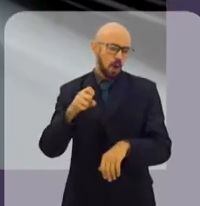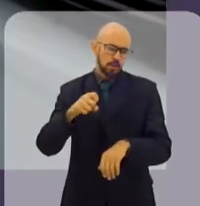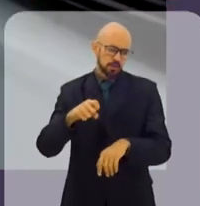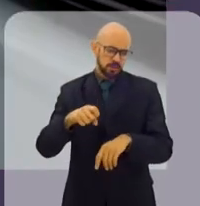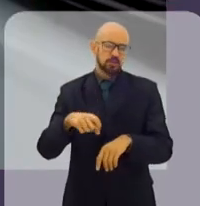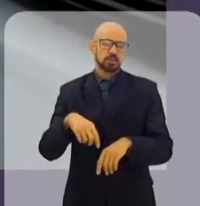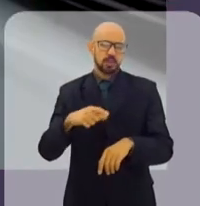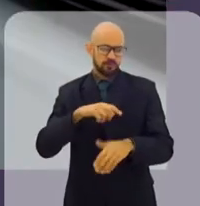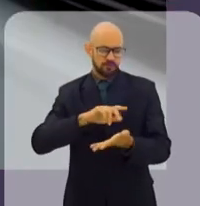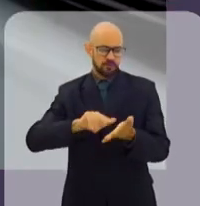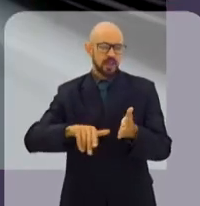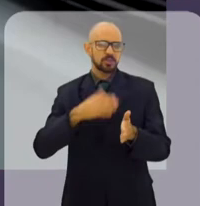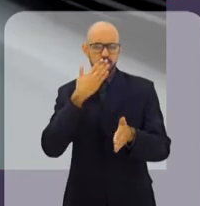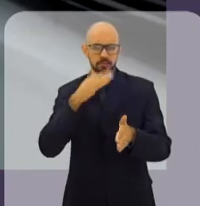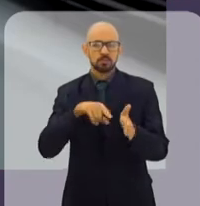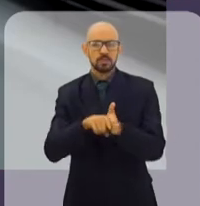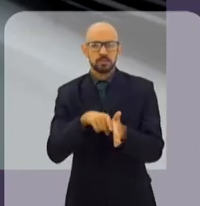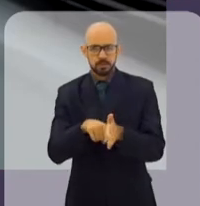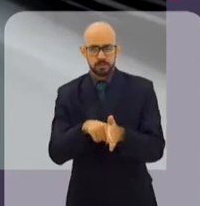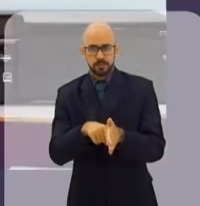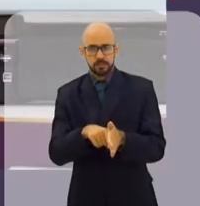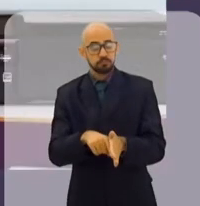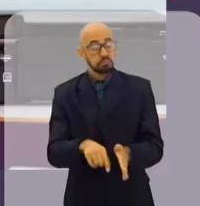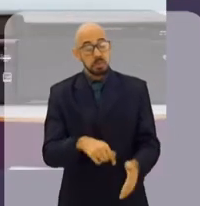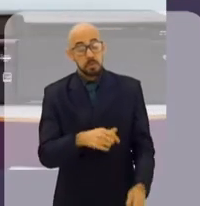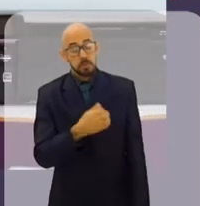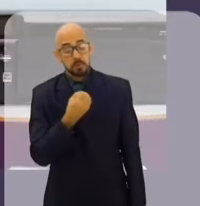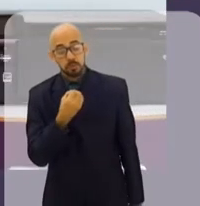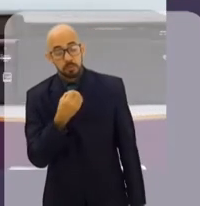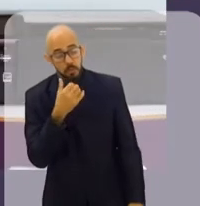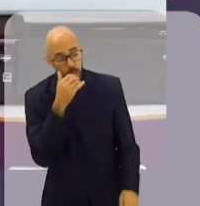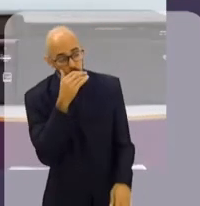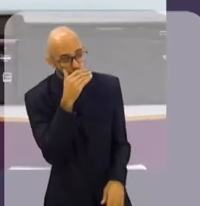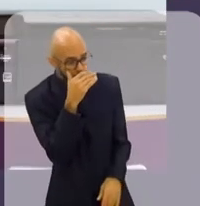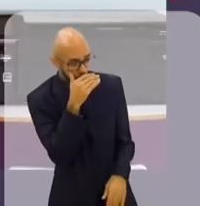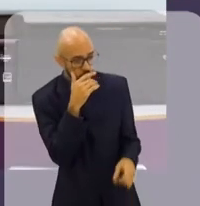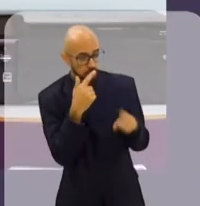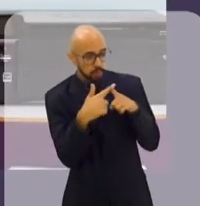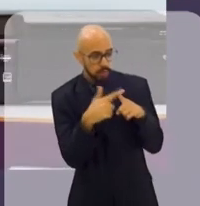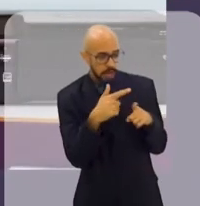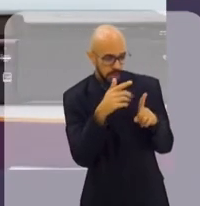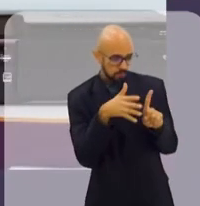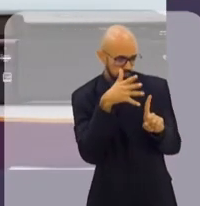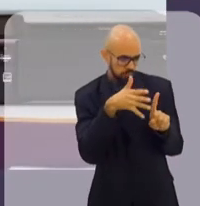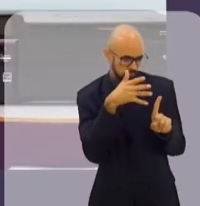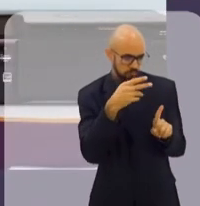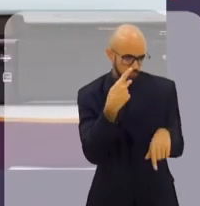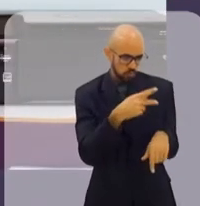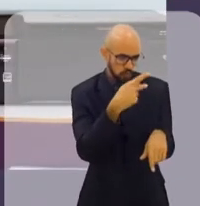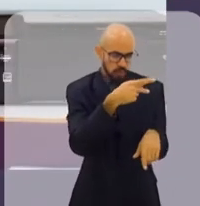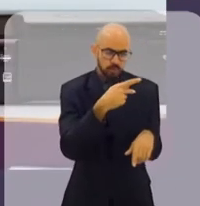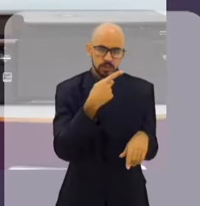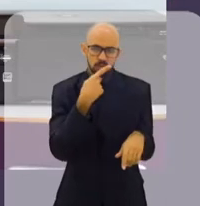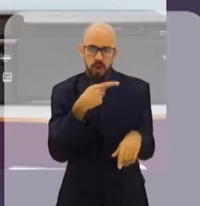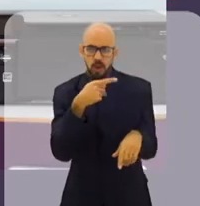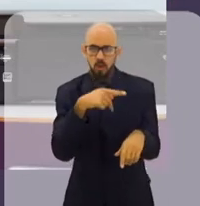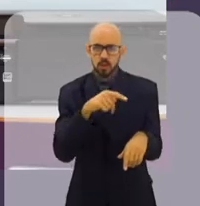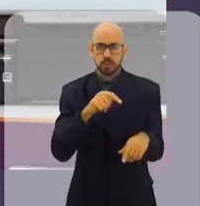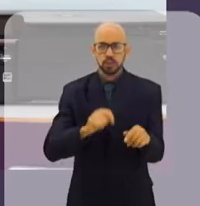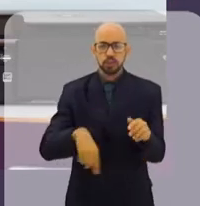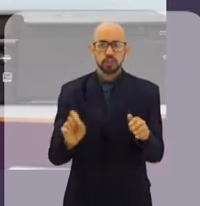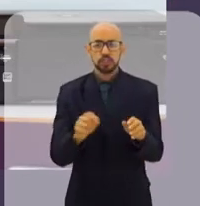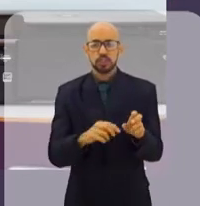diversas pesquisas. Eu achei muito curioso que na sua fala você falou sempre de